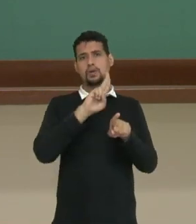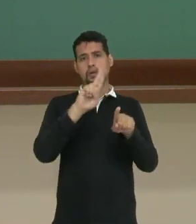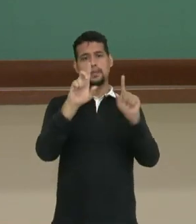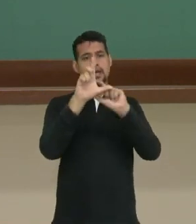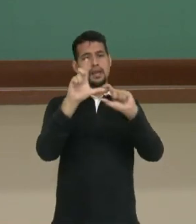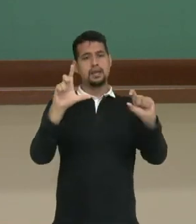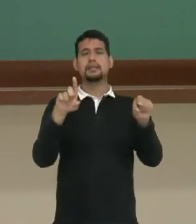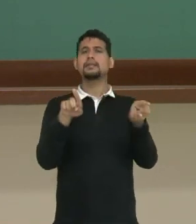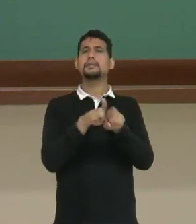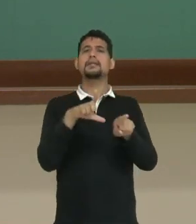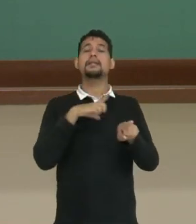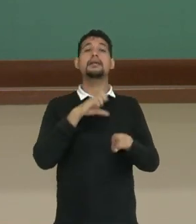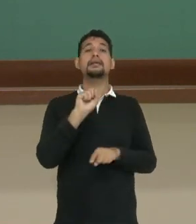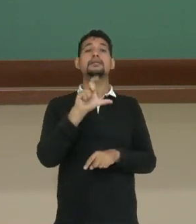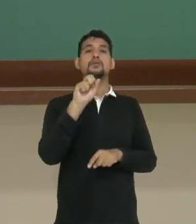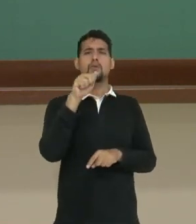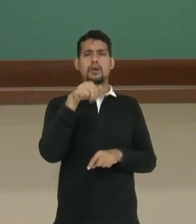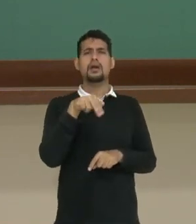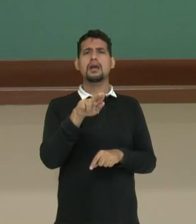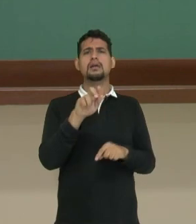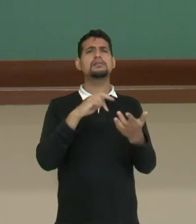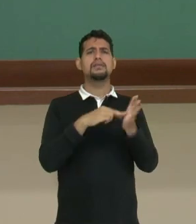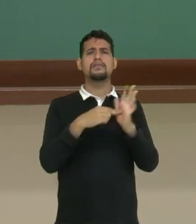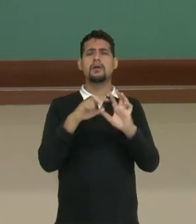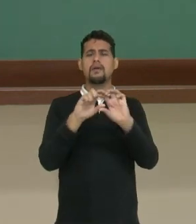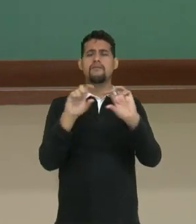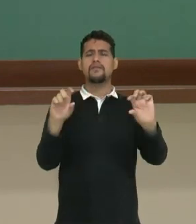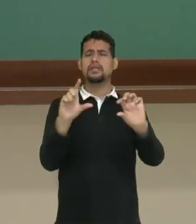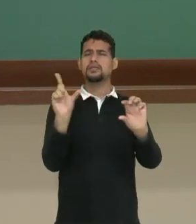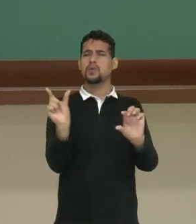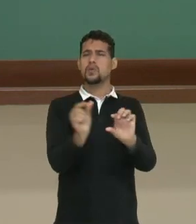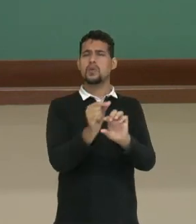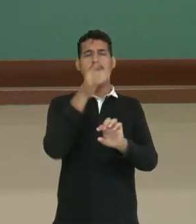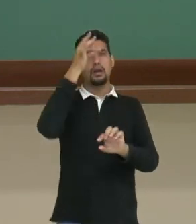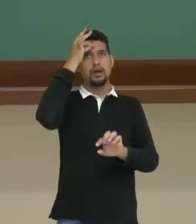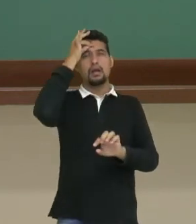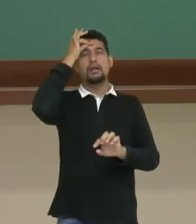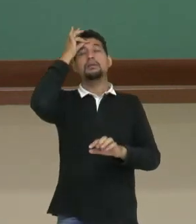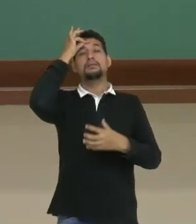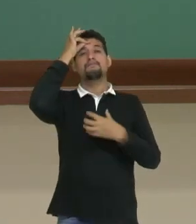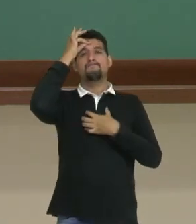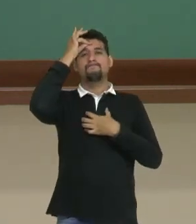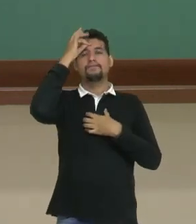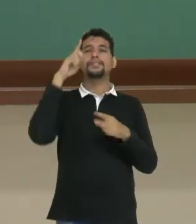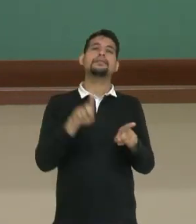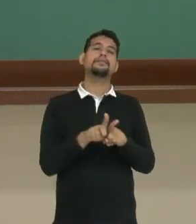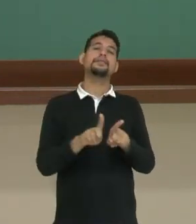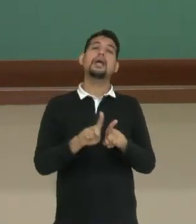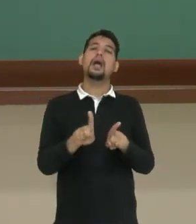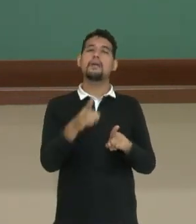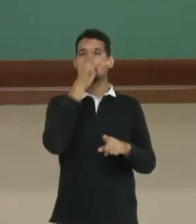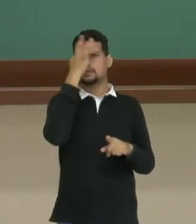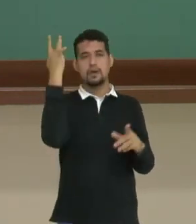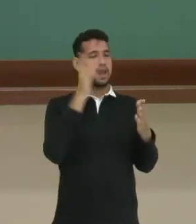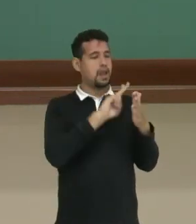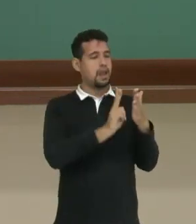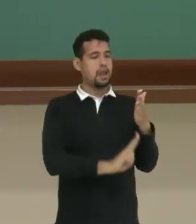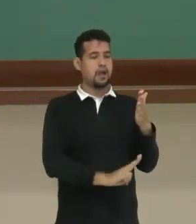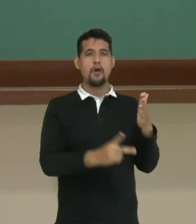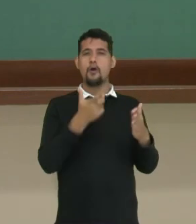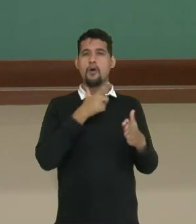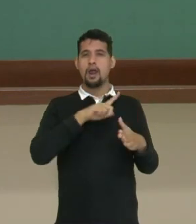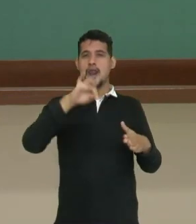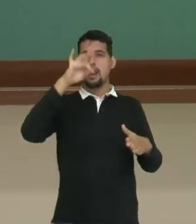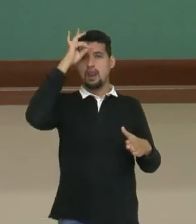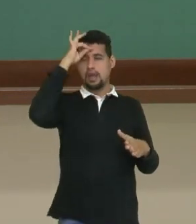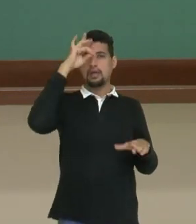do slogan, né? Que é uma frase curta, visando a provocar um efeito de sentido, né, para que o leitor consiga